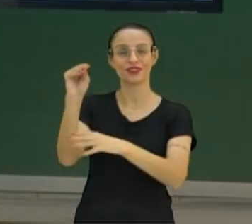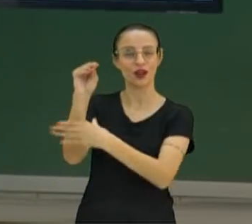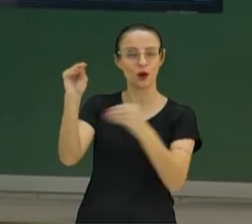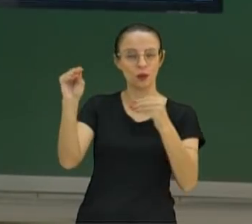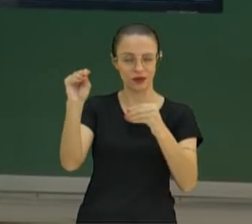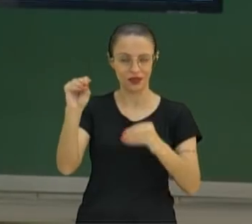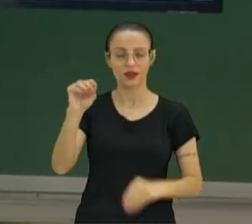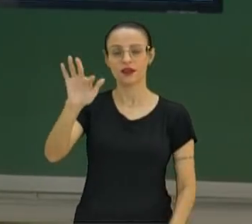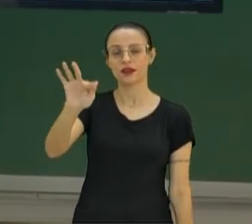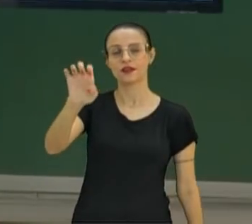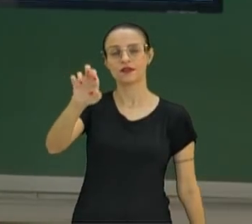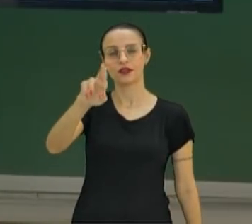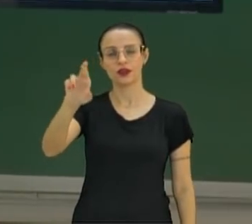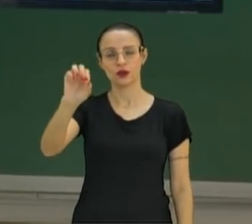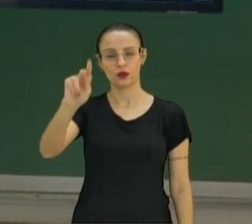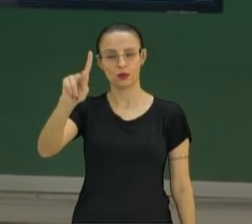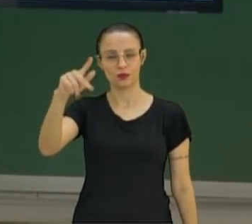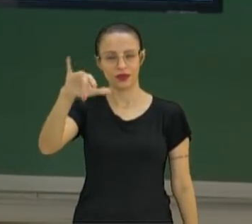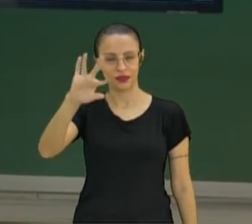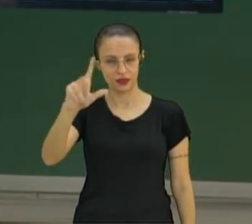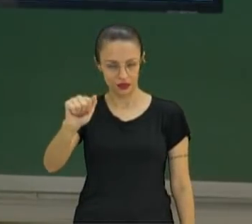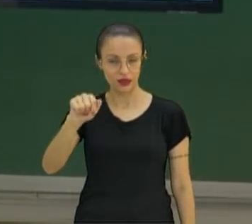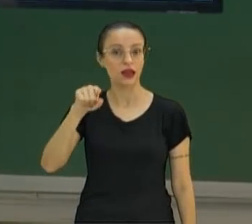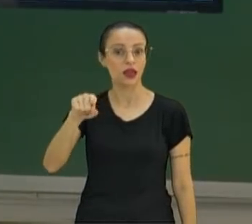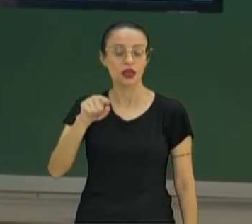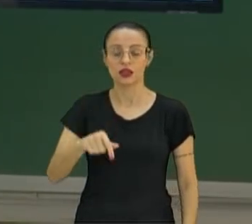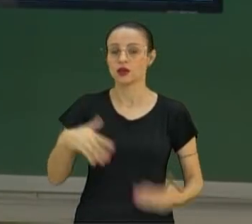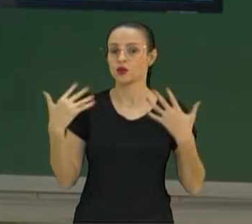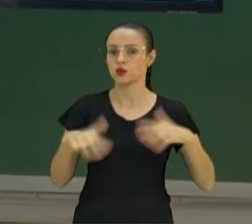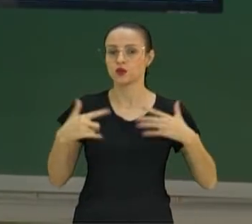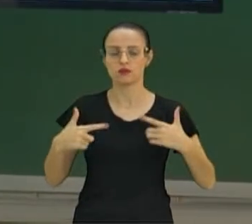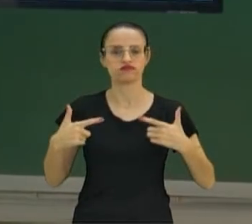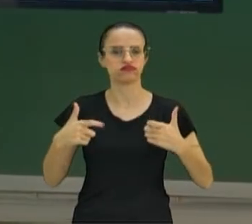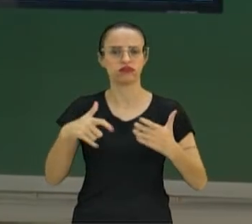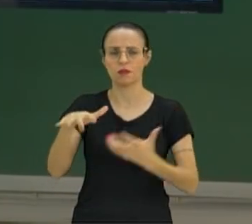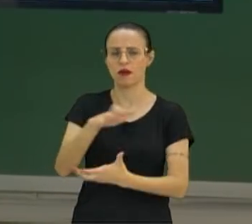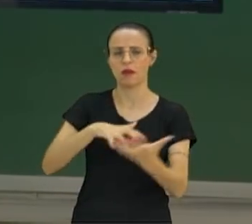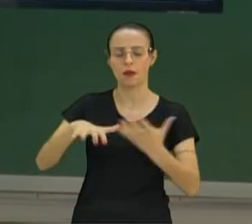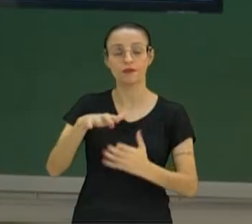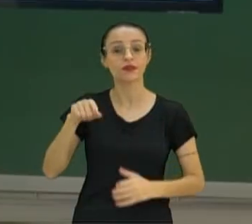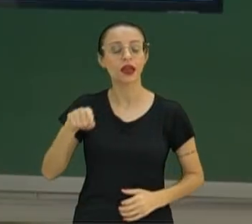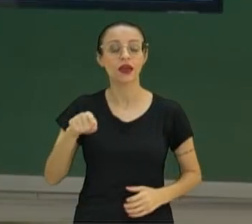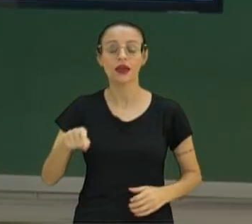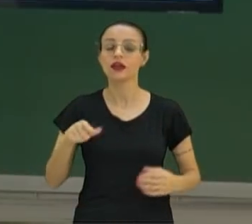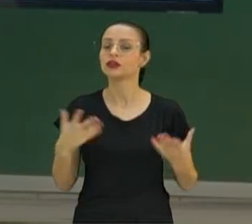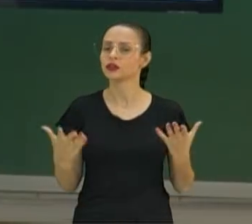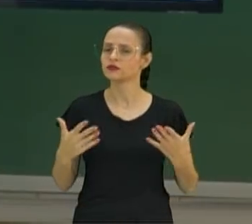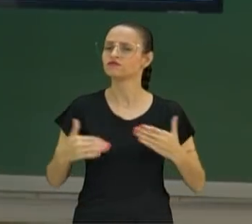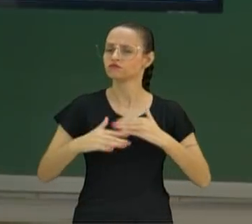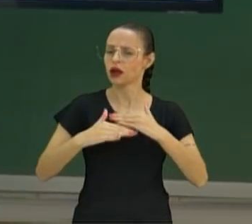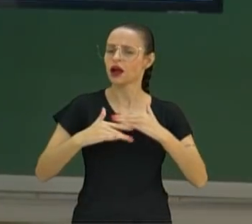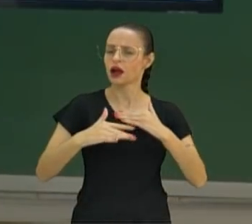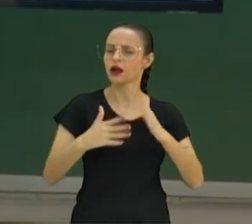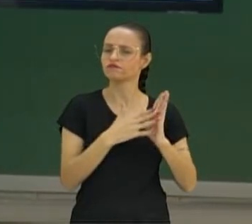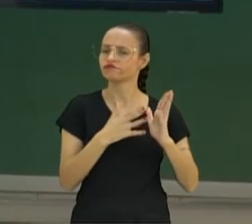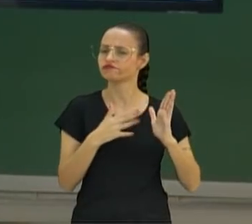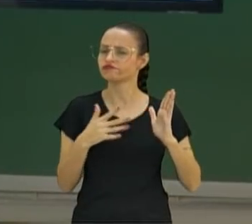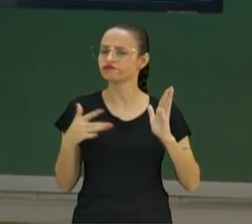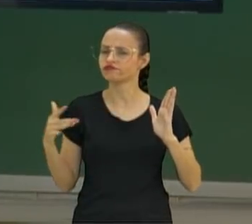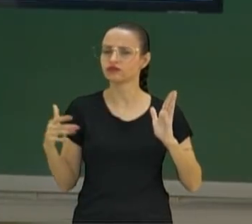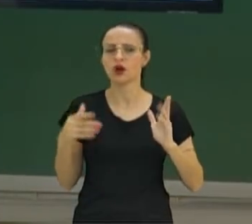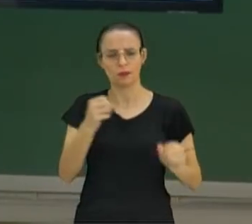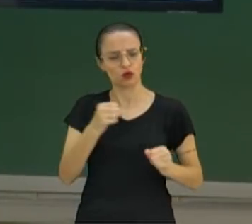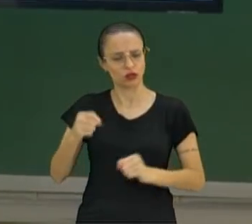em 1835 até 1845. Então ele vai consolidando o seu poder ao longo dessa